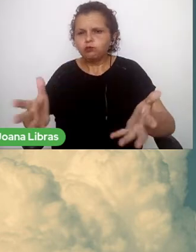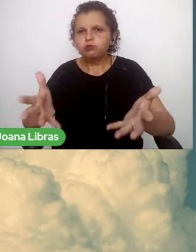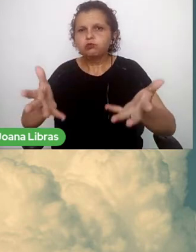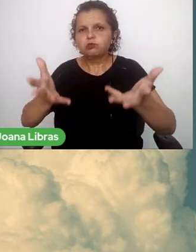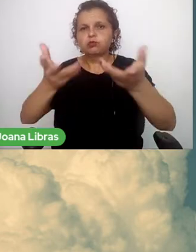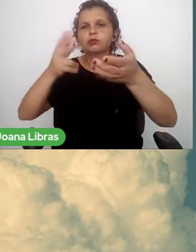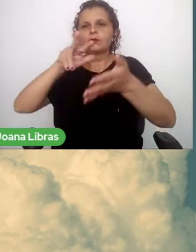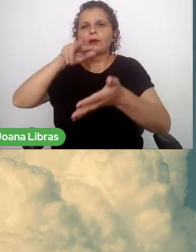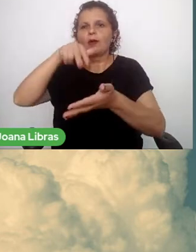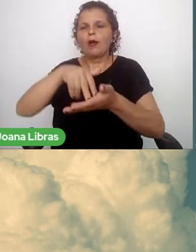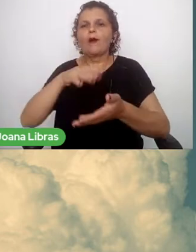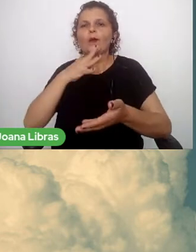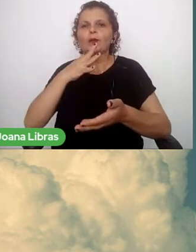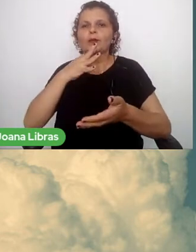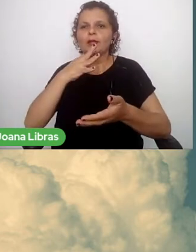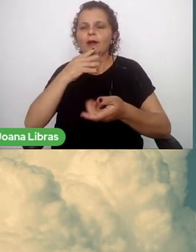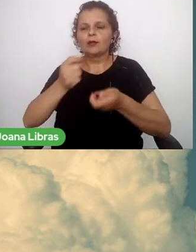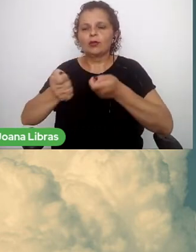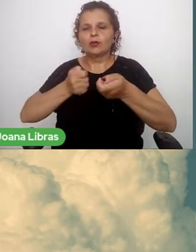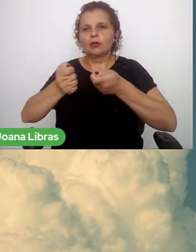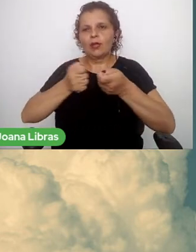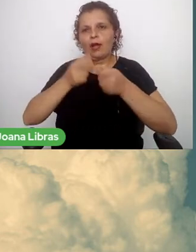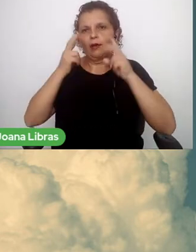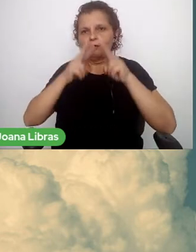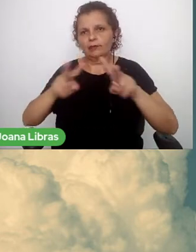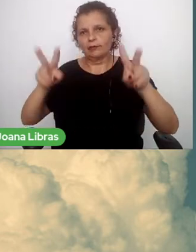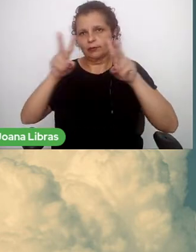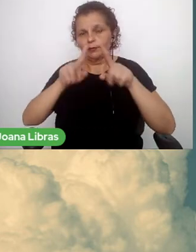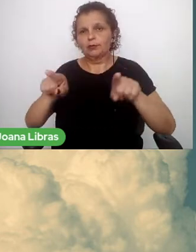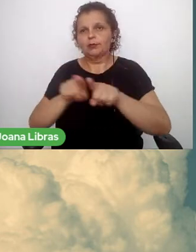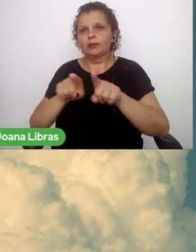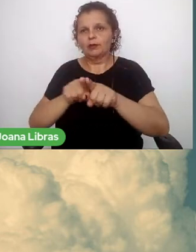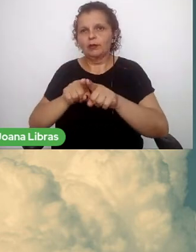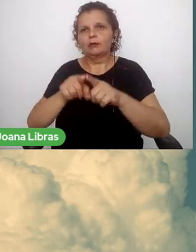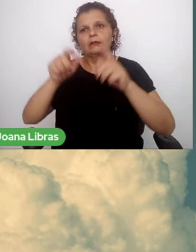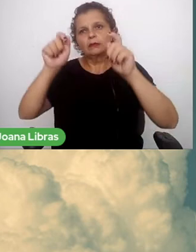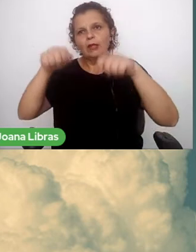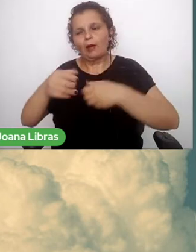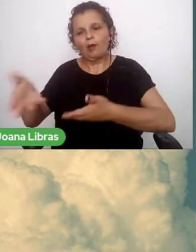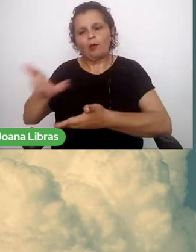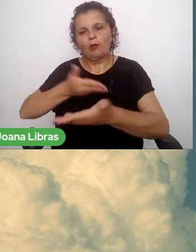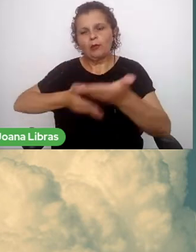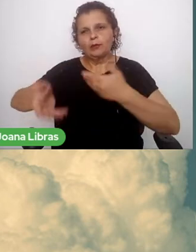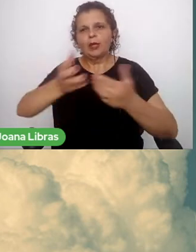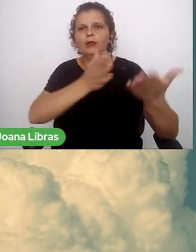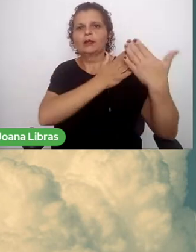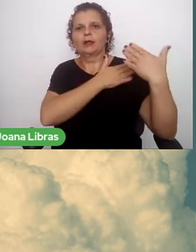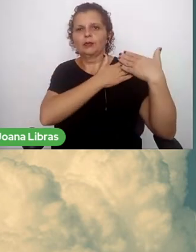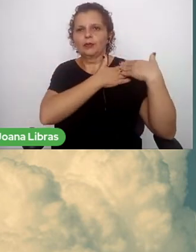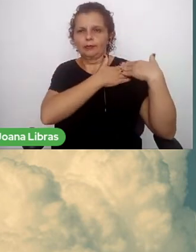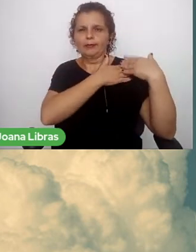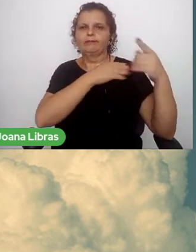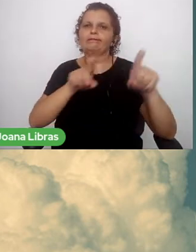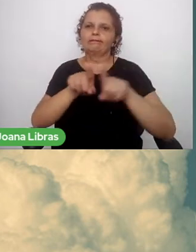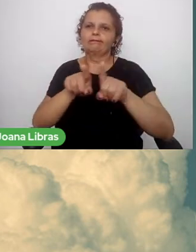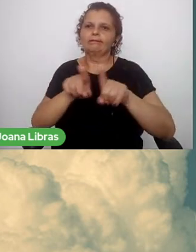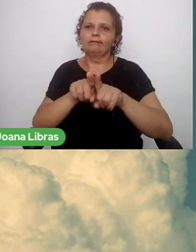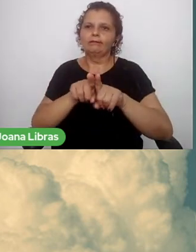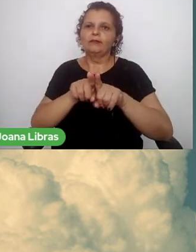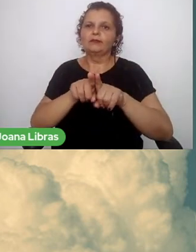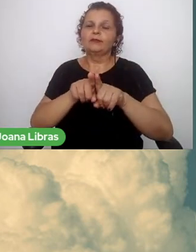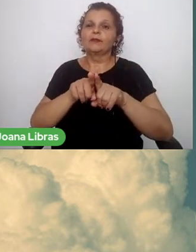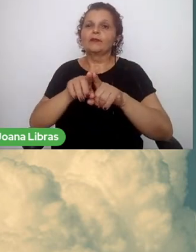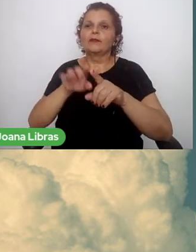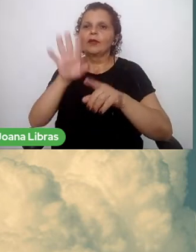a conhecer e a gerenciar a visão técnica com ele. Então, tem a ver com compartilhamento de responsabilidades também. Mapeamento